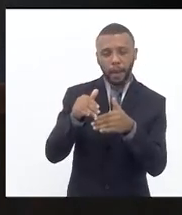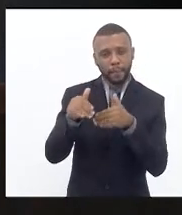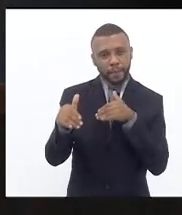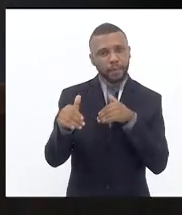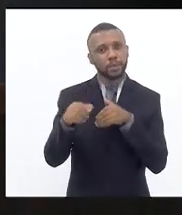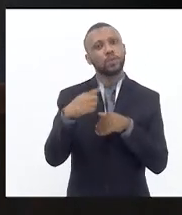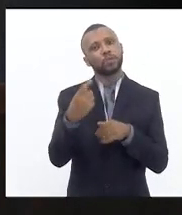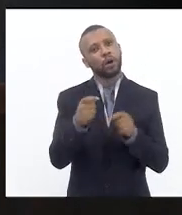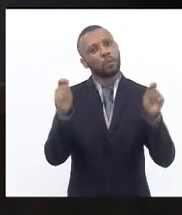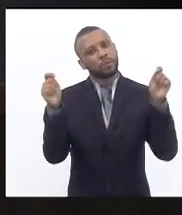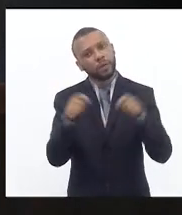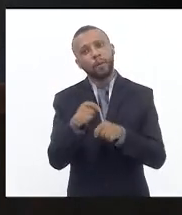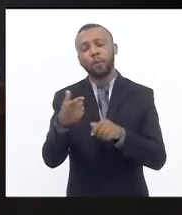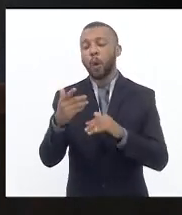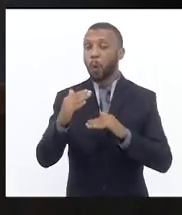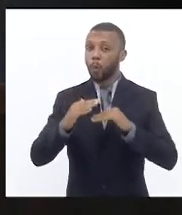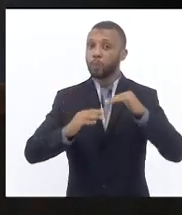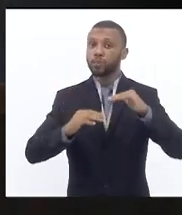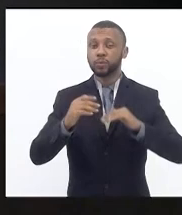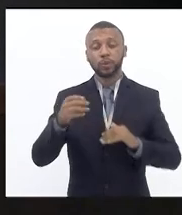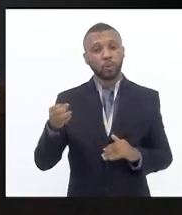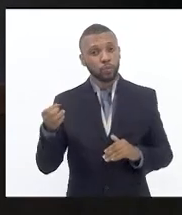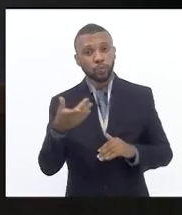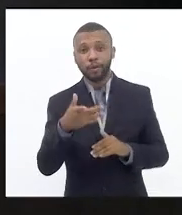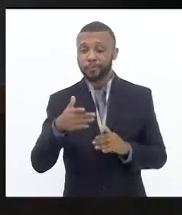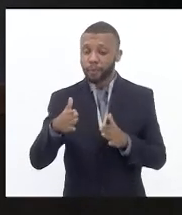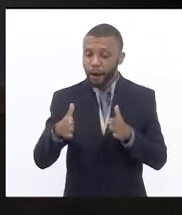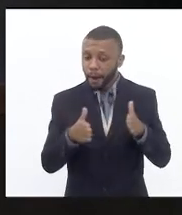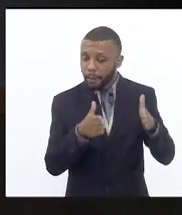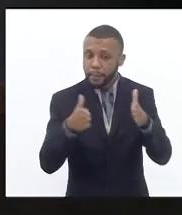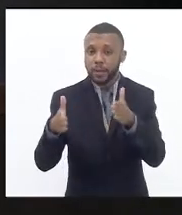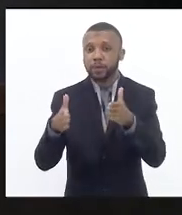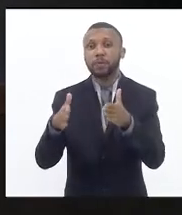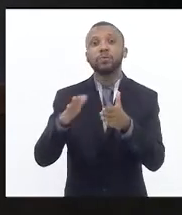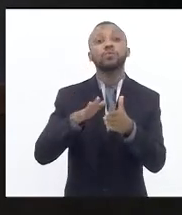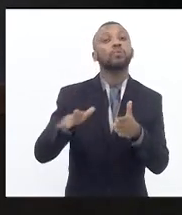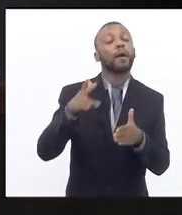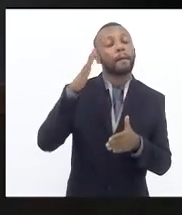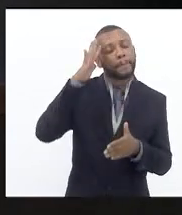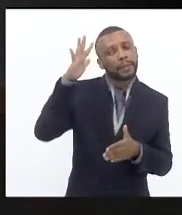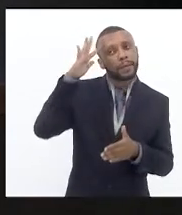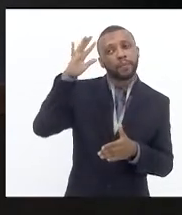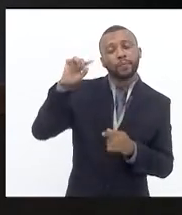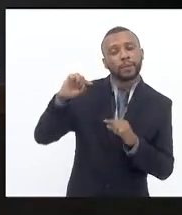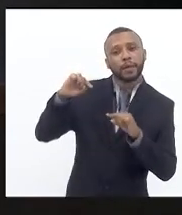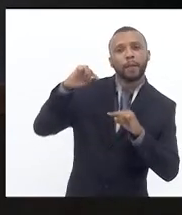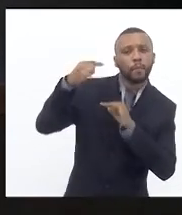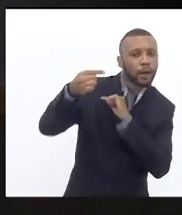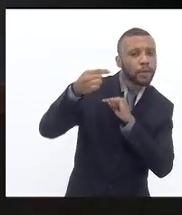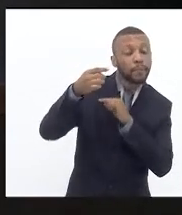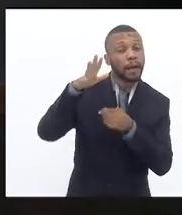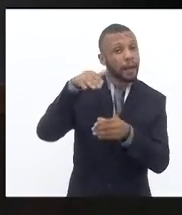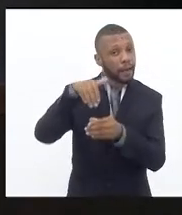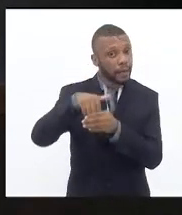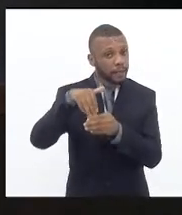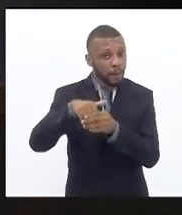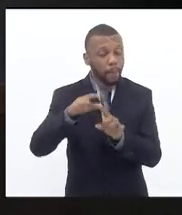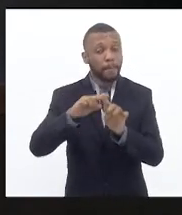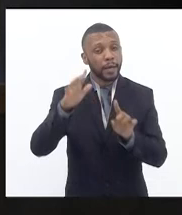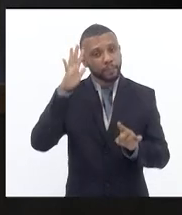construir o Novo Horizonte e não pensando apenas na próxima eleição mas pensando nas próximas gerações